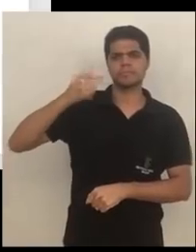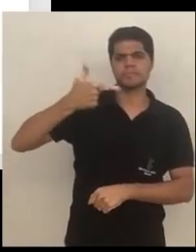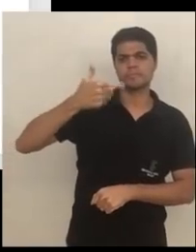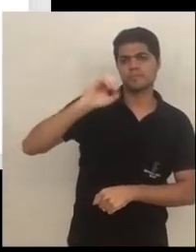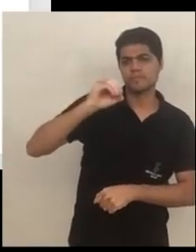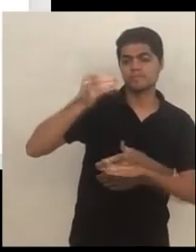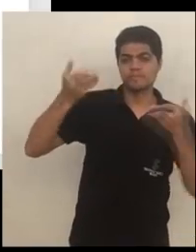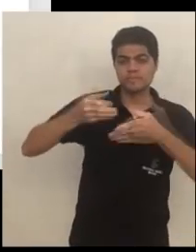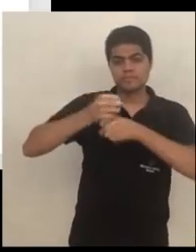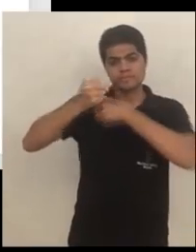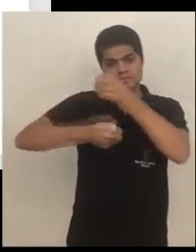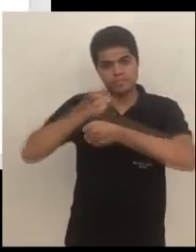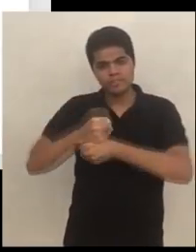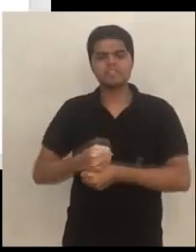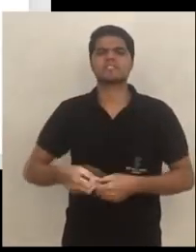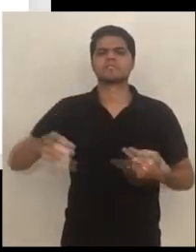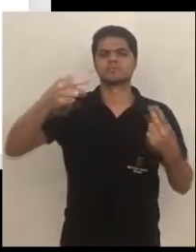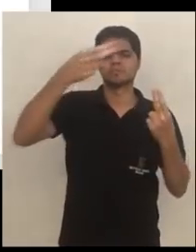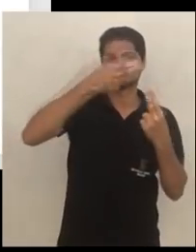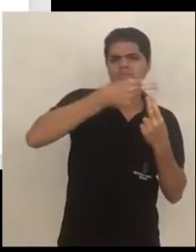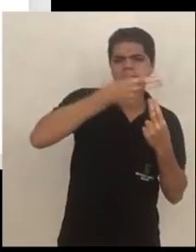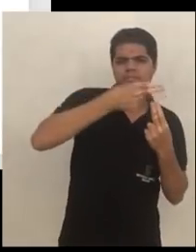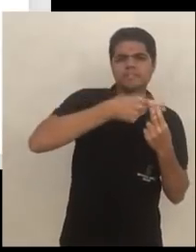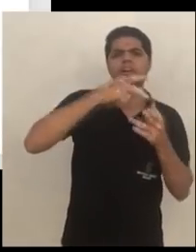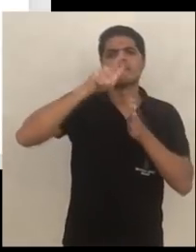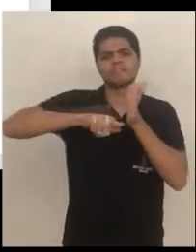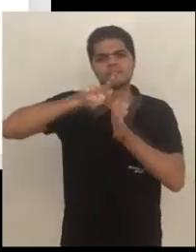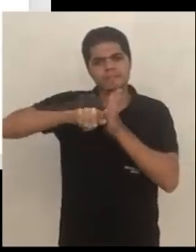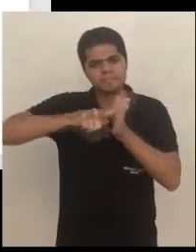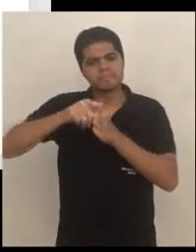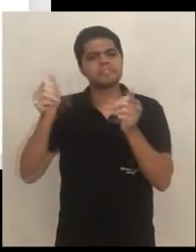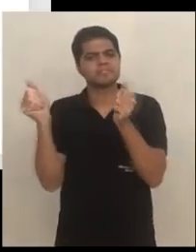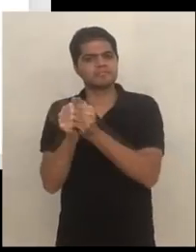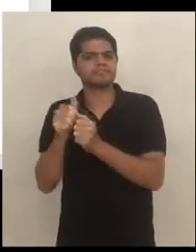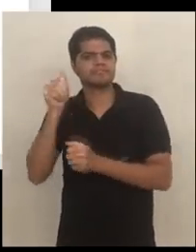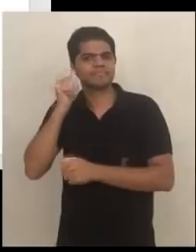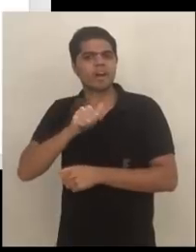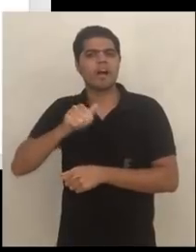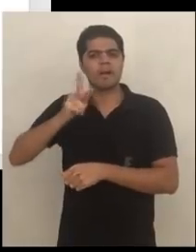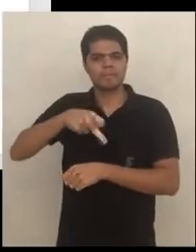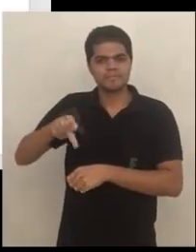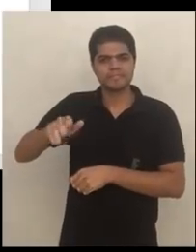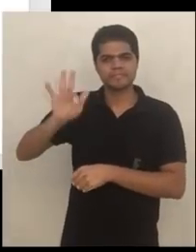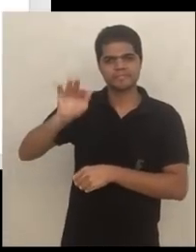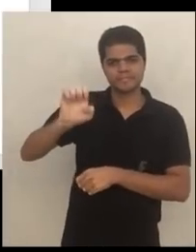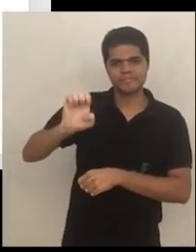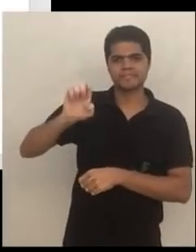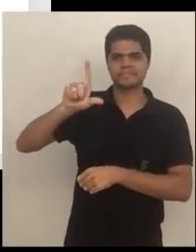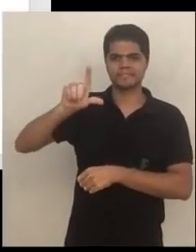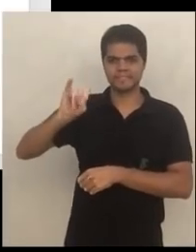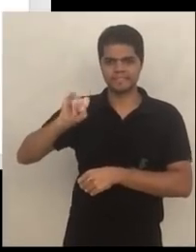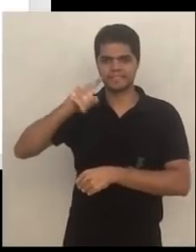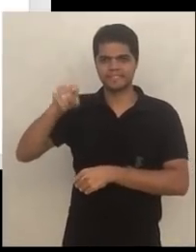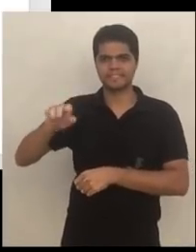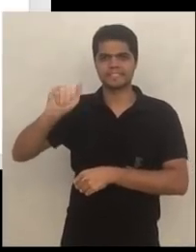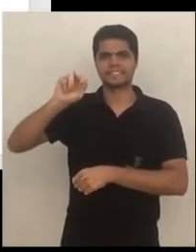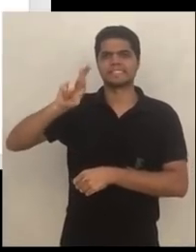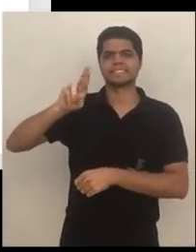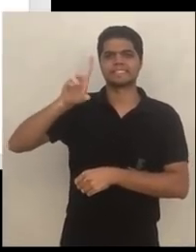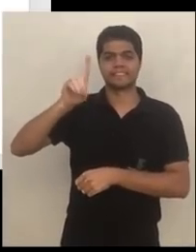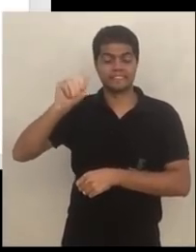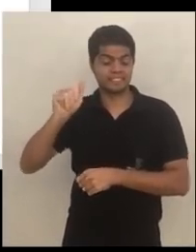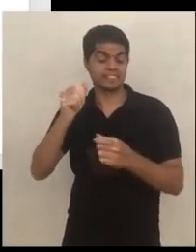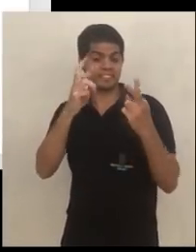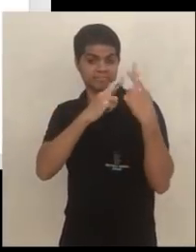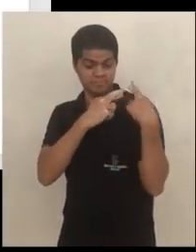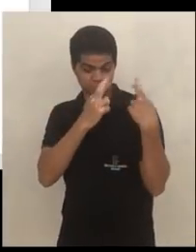Baiaté, Instituto Federal Baiano, Guanambi, aí com a professora Felizarda, que é responsável pelo 4º CEAP. Parabéns, Felizarda, pelo evento, e